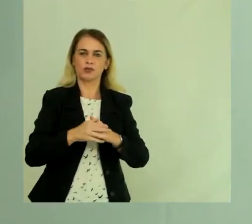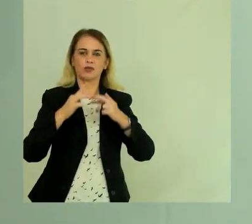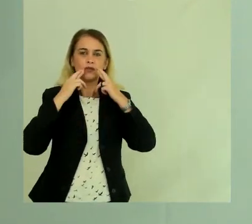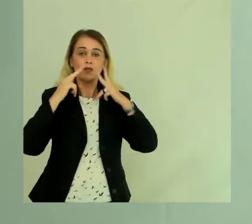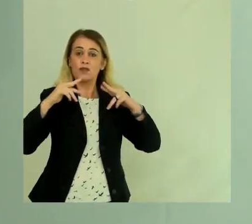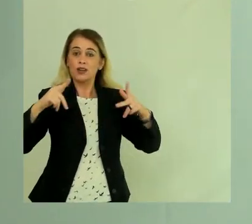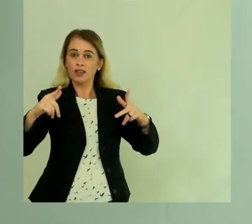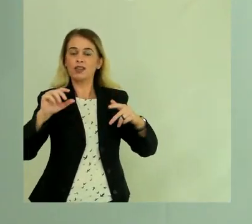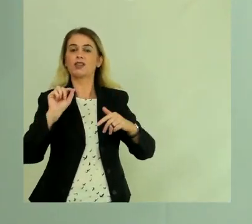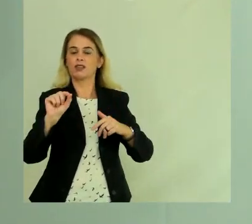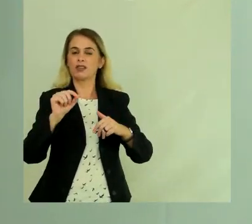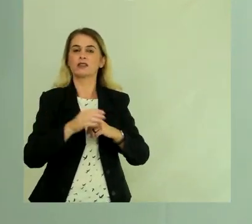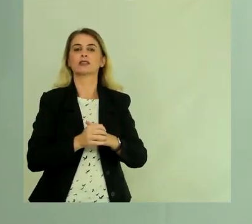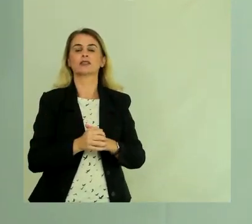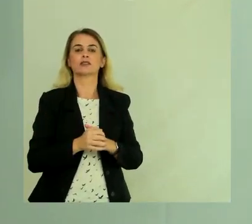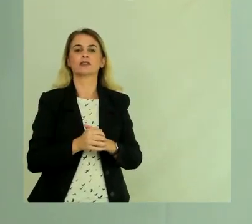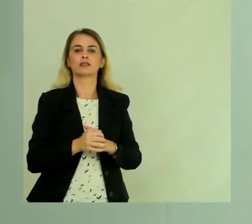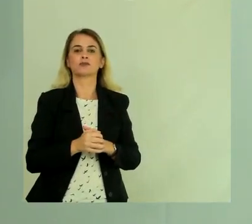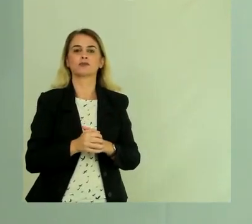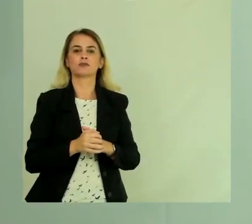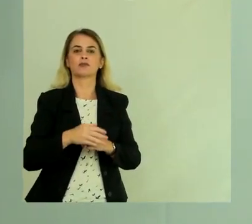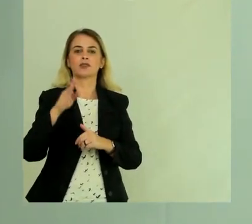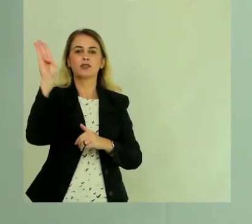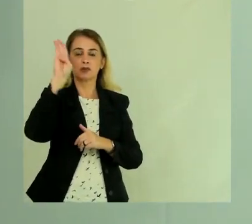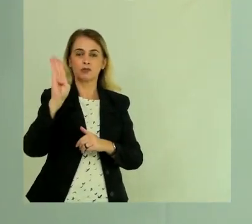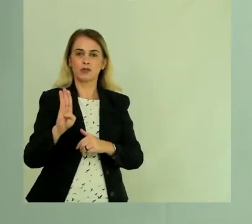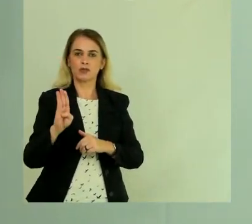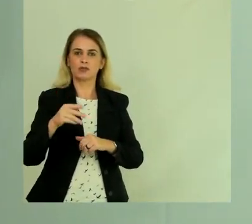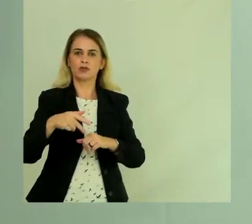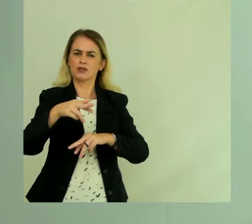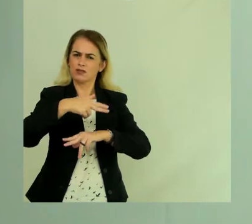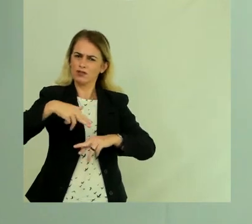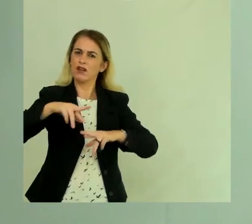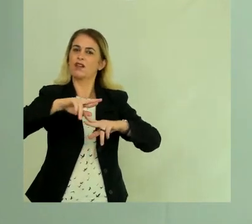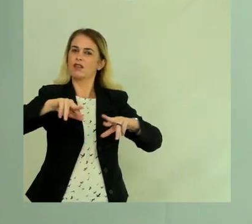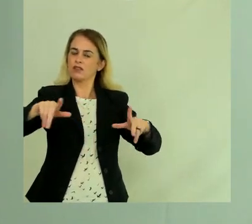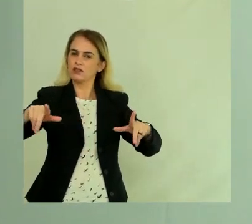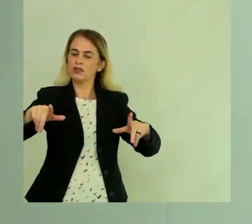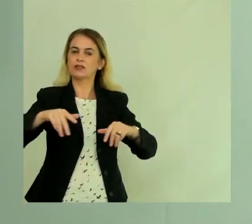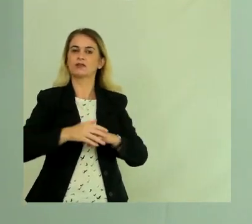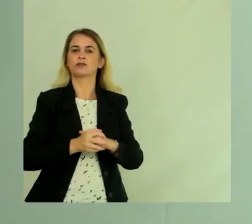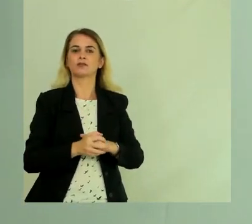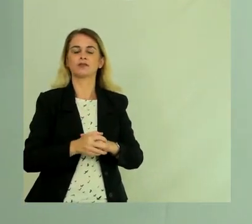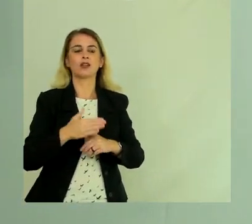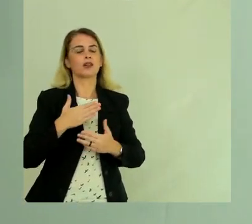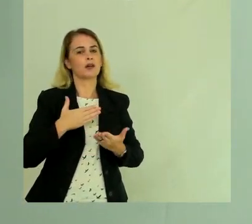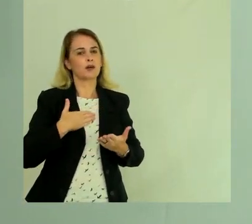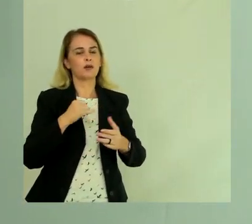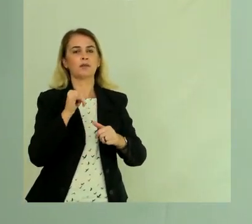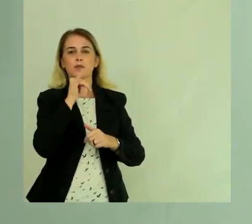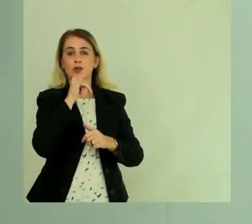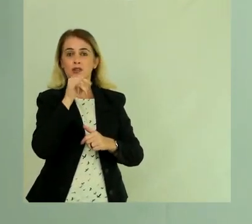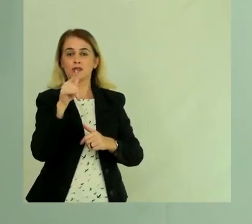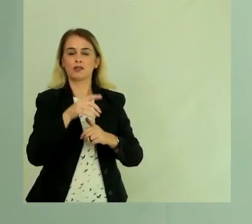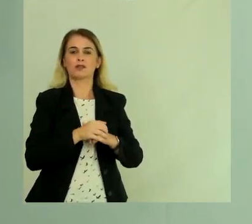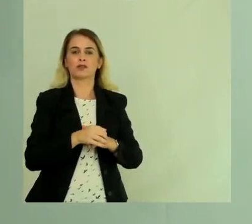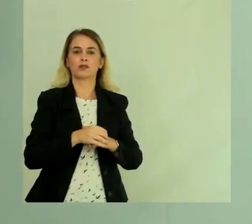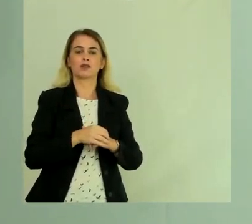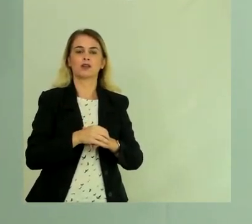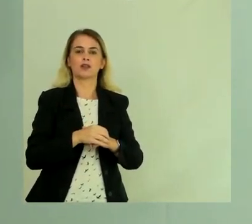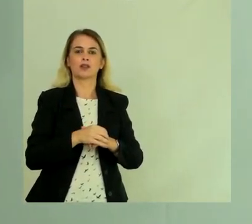linguísticas, que o nosso Brasil ele é um país com grandes variações, né? Por exemplo, eu falo macaxeira no